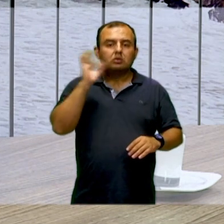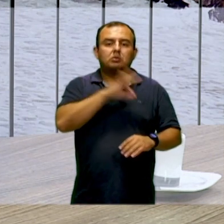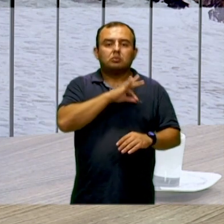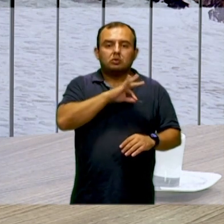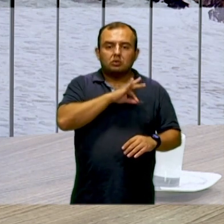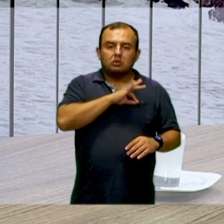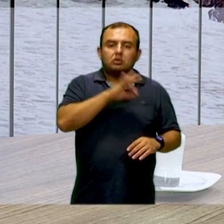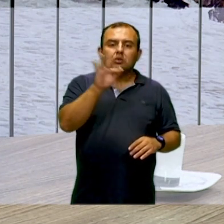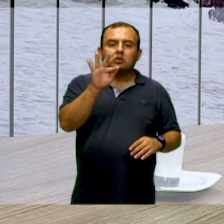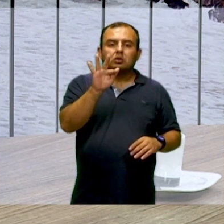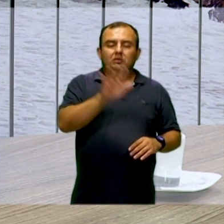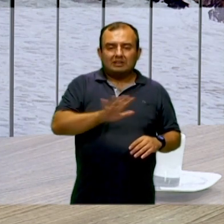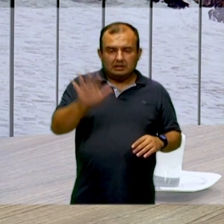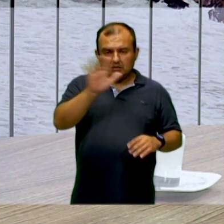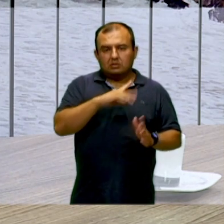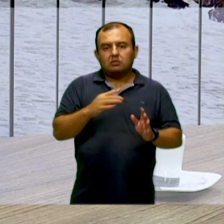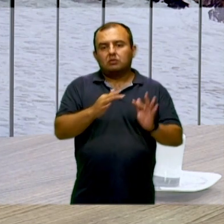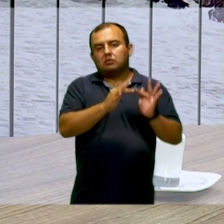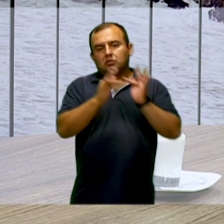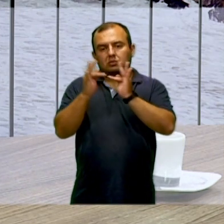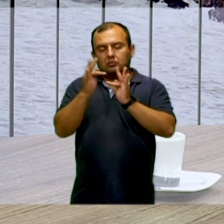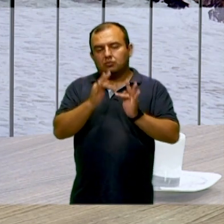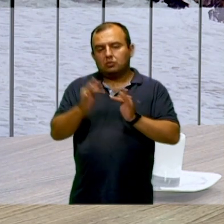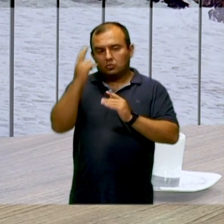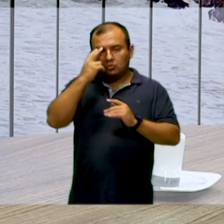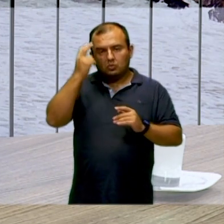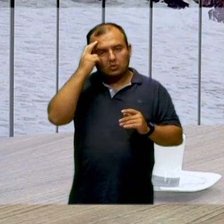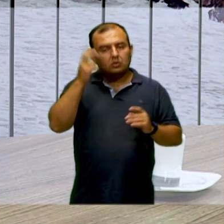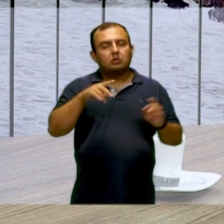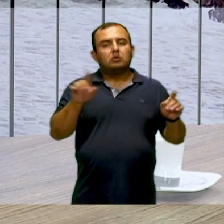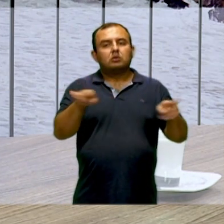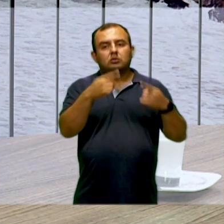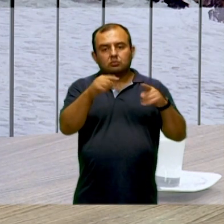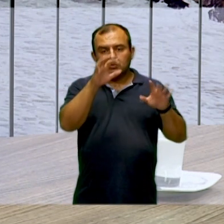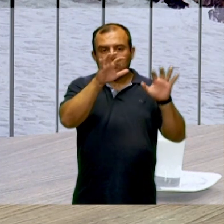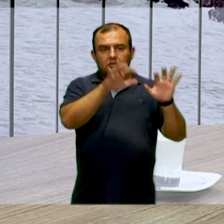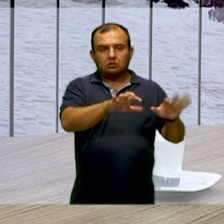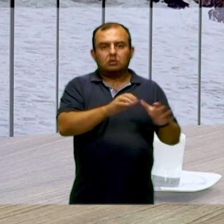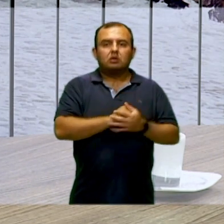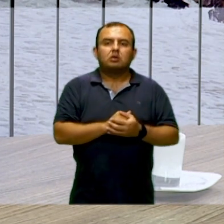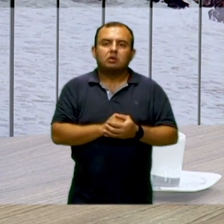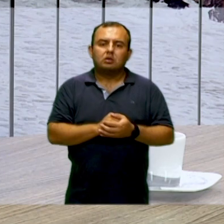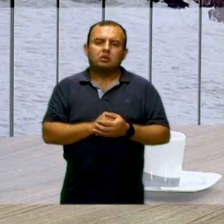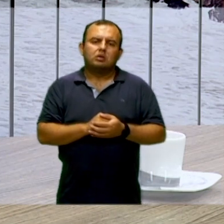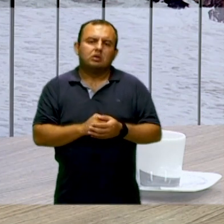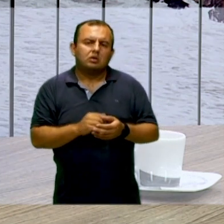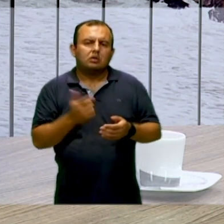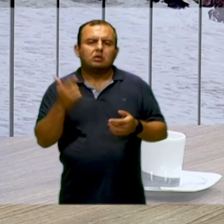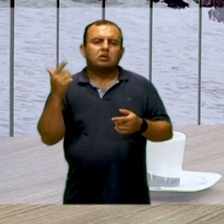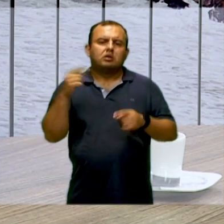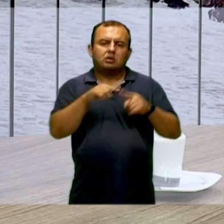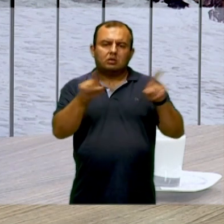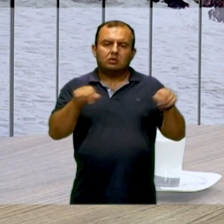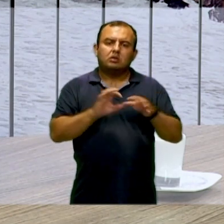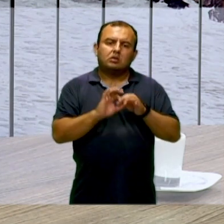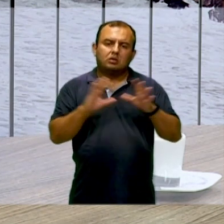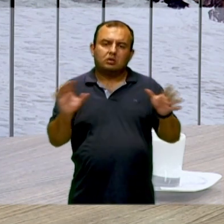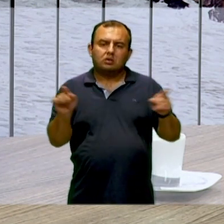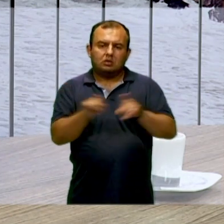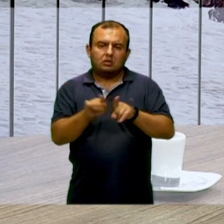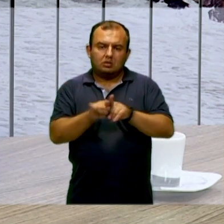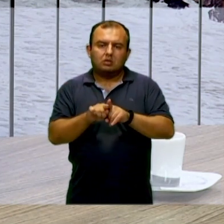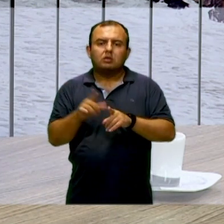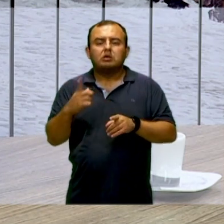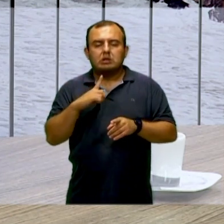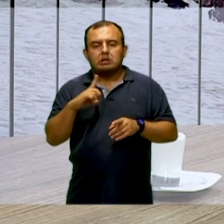Federal, que não vai vir para a Fundação Cultural e a gente quer fazer o Conservatório de Música ali. Ali vão ter outras salas à disposição, assim como a